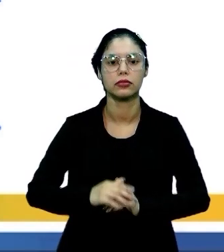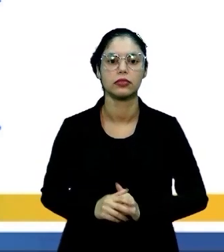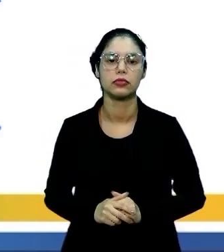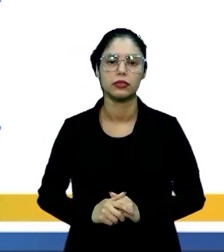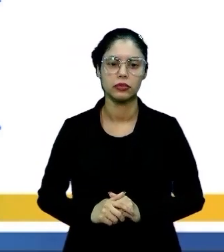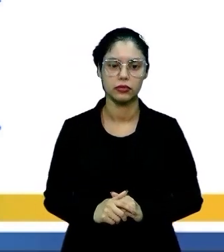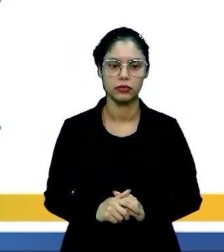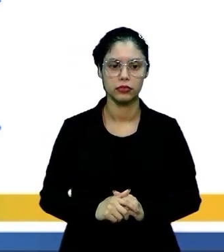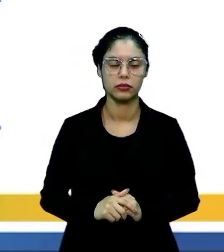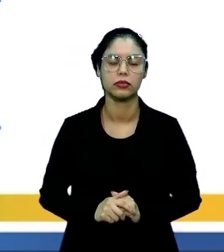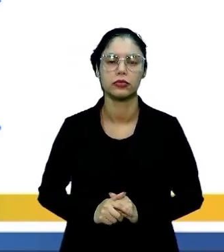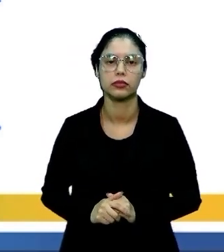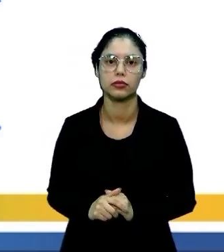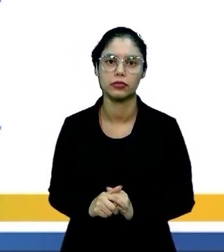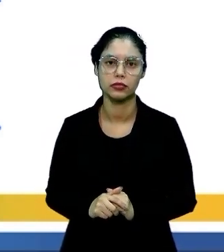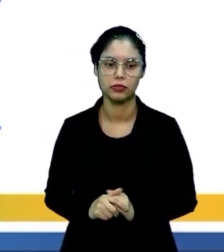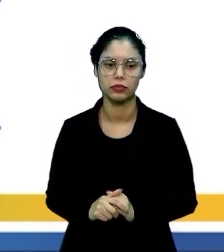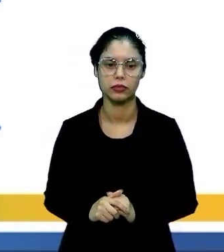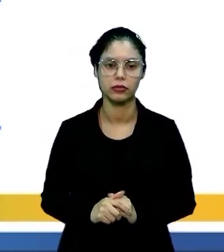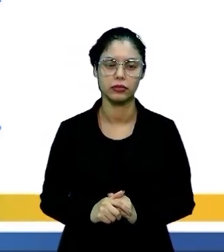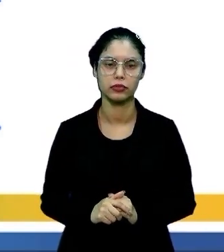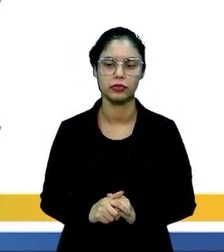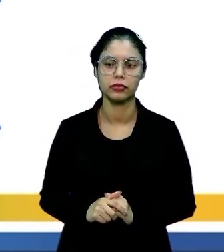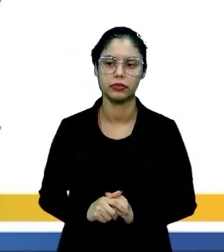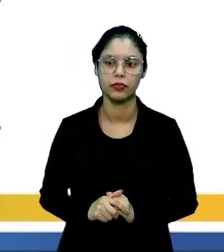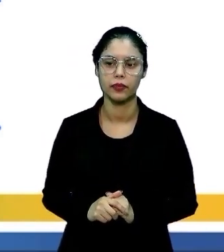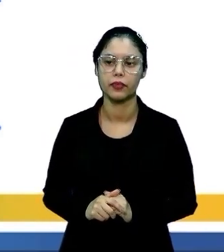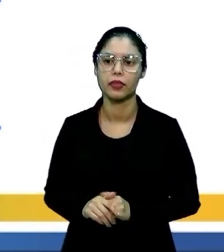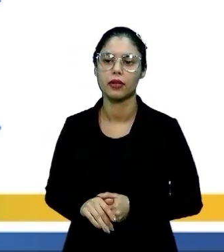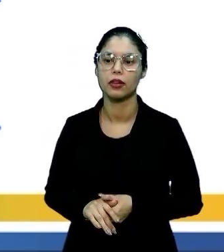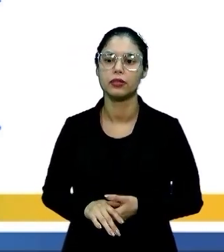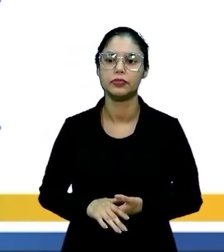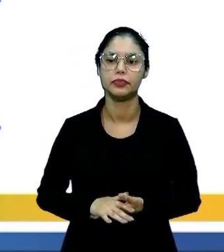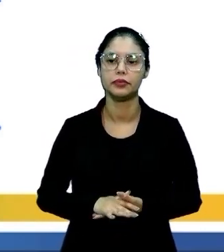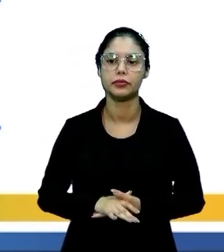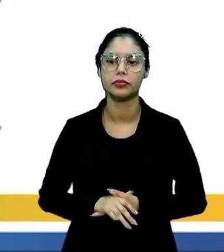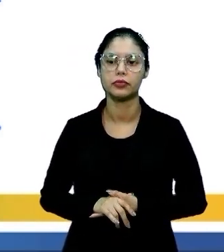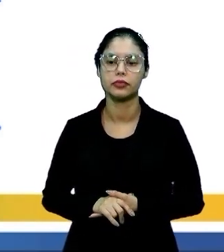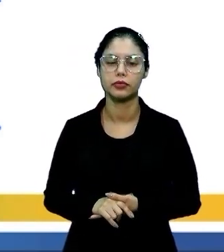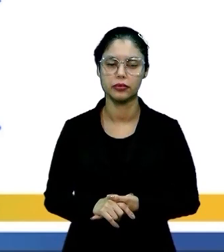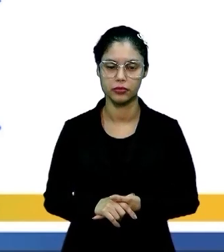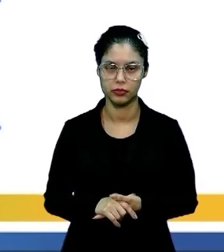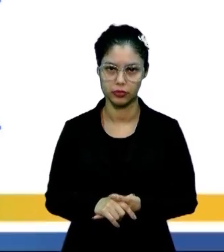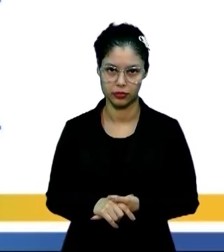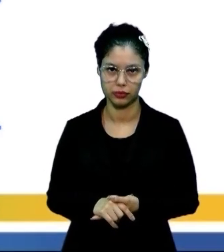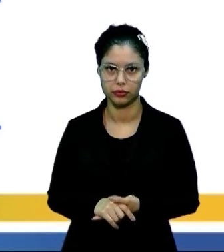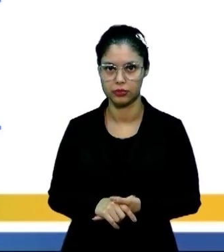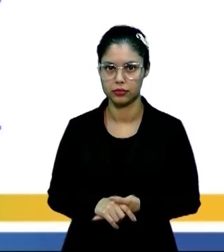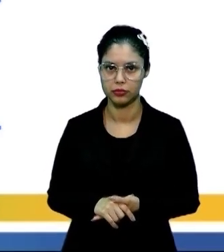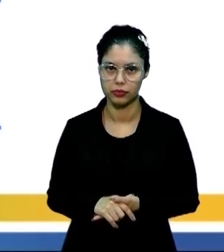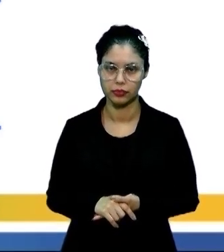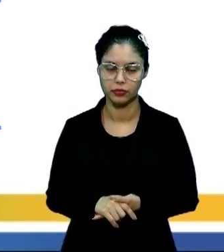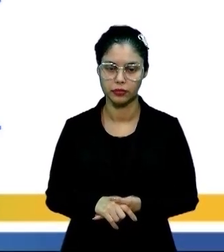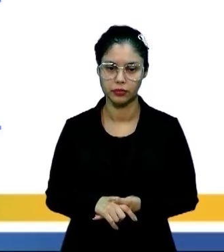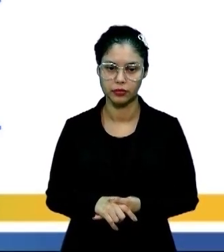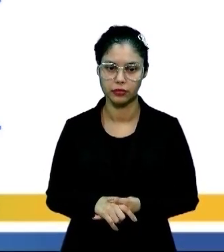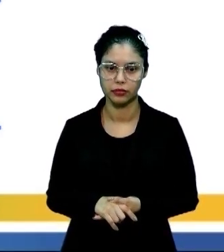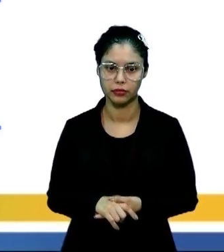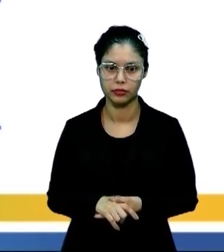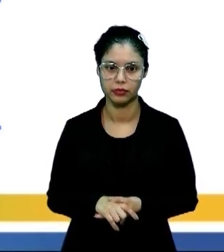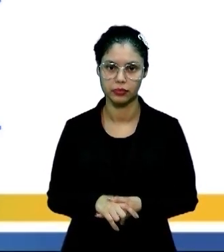a letra E também não está correta e a nossa resposta aí na questão número 6 é a letra D,